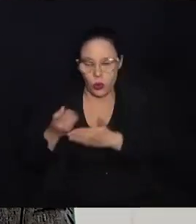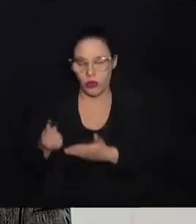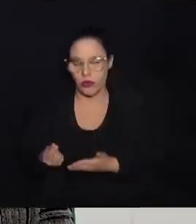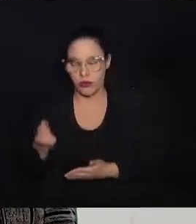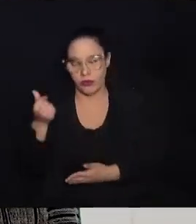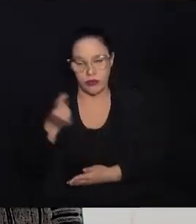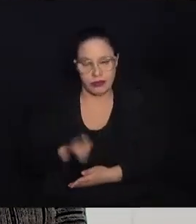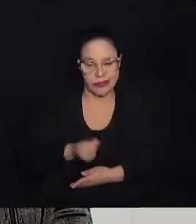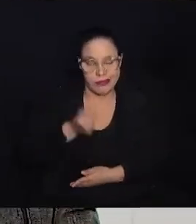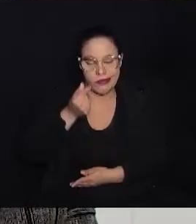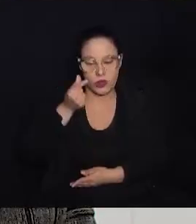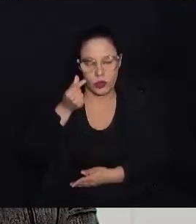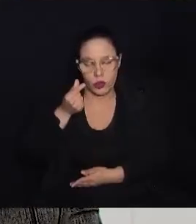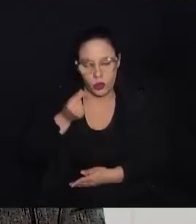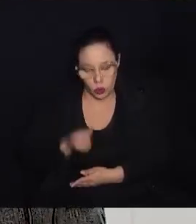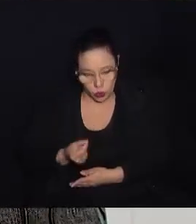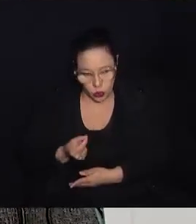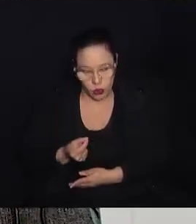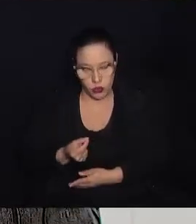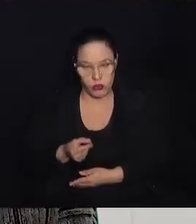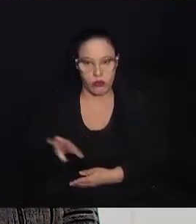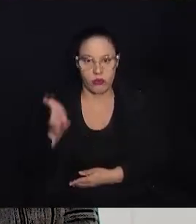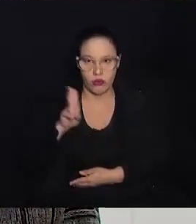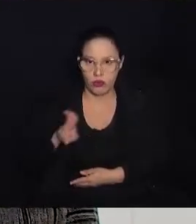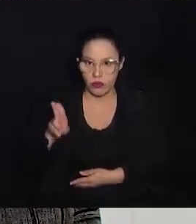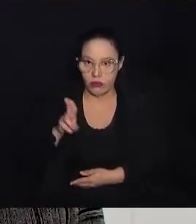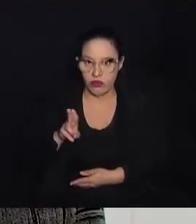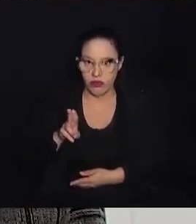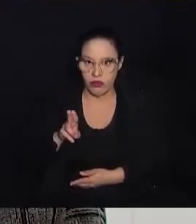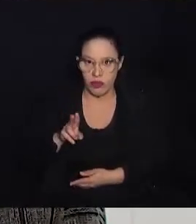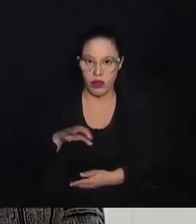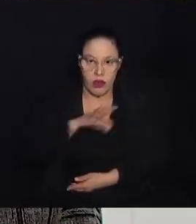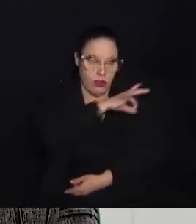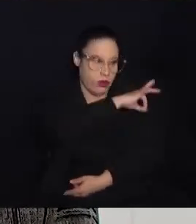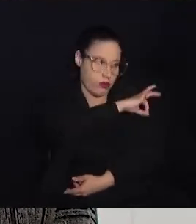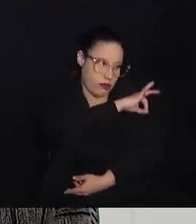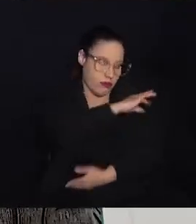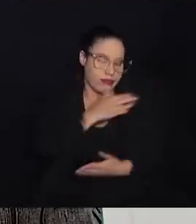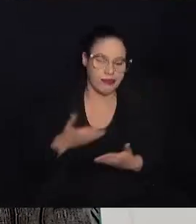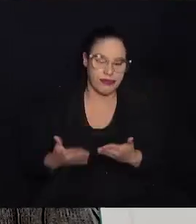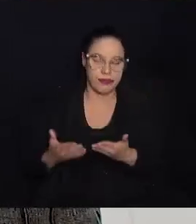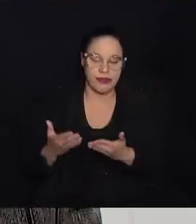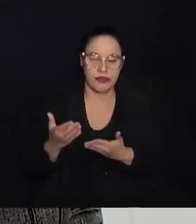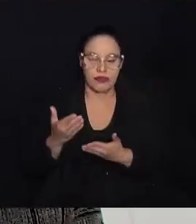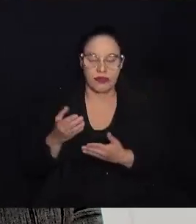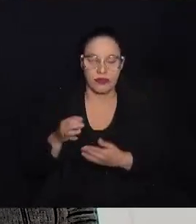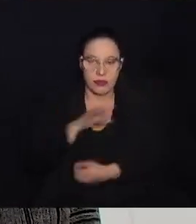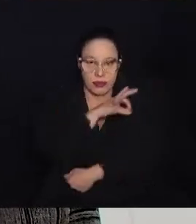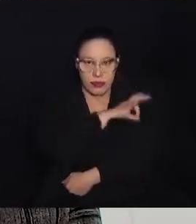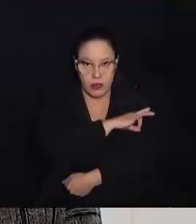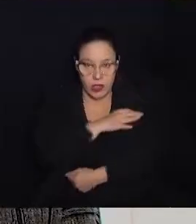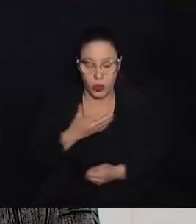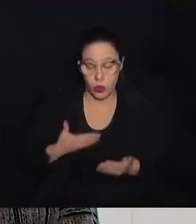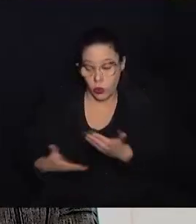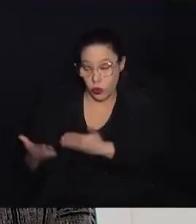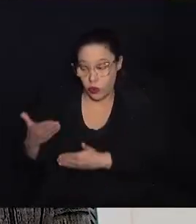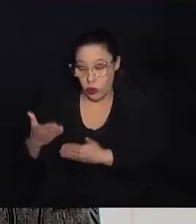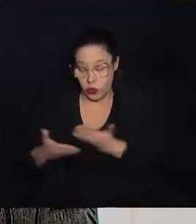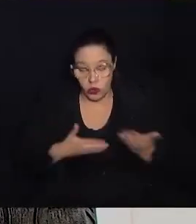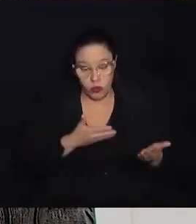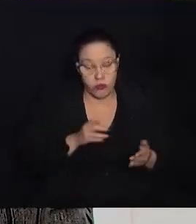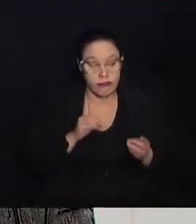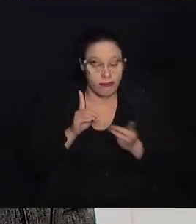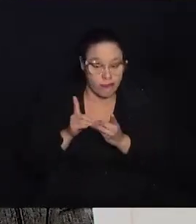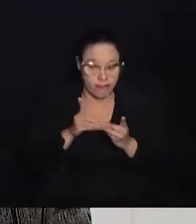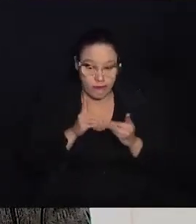comercial de valor né pode ser material de valor reduzido pode ser utilizados por por prefeituras produzindo isso em cada prefeitura então